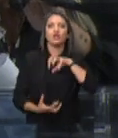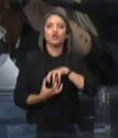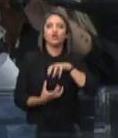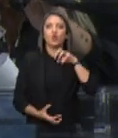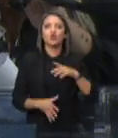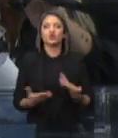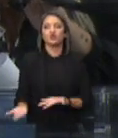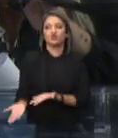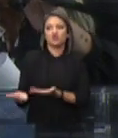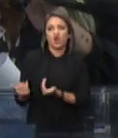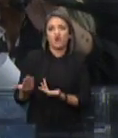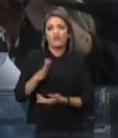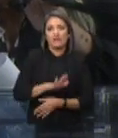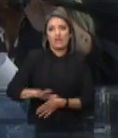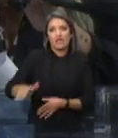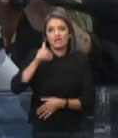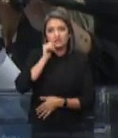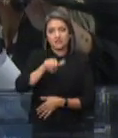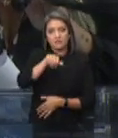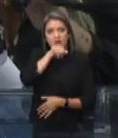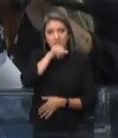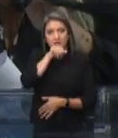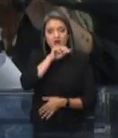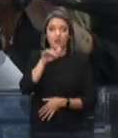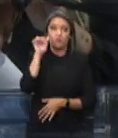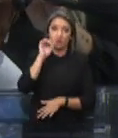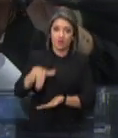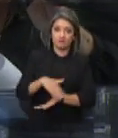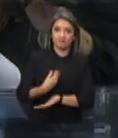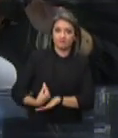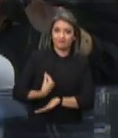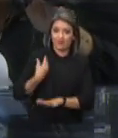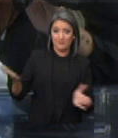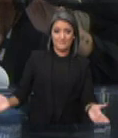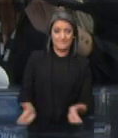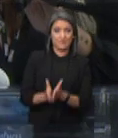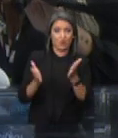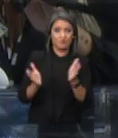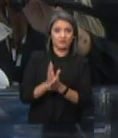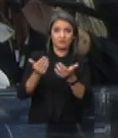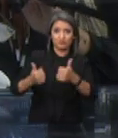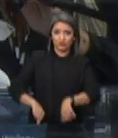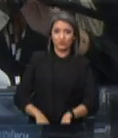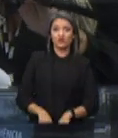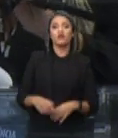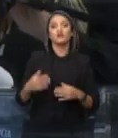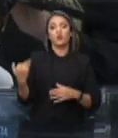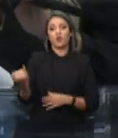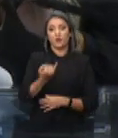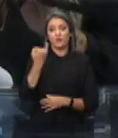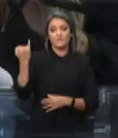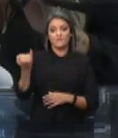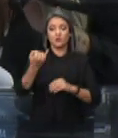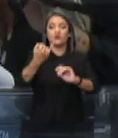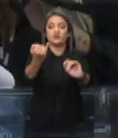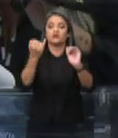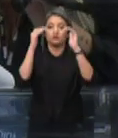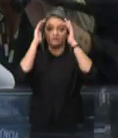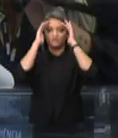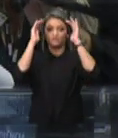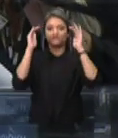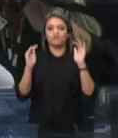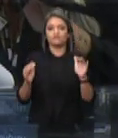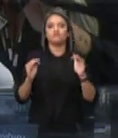crianças das Mães das mulheres em situação de rua extrema pobreza é fundamental cumprir vou finalizar agora